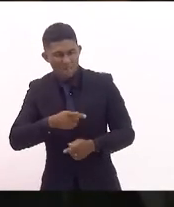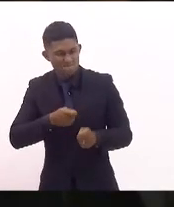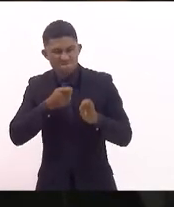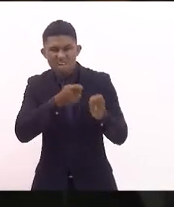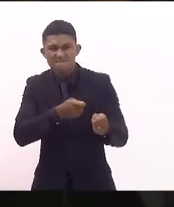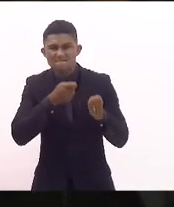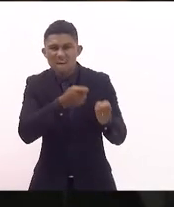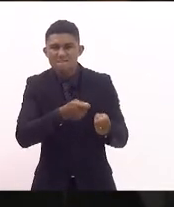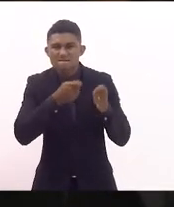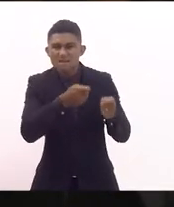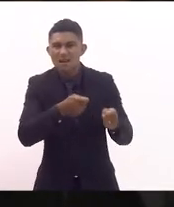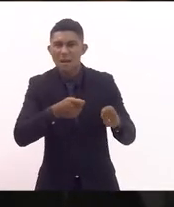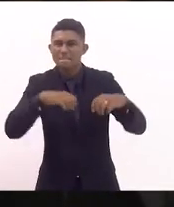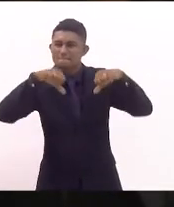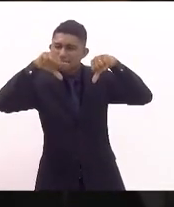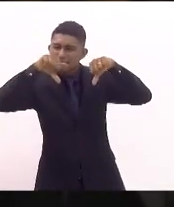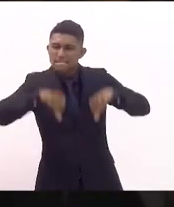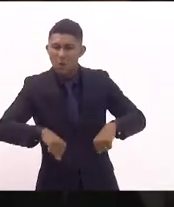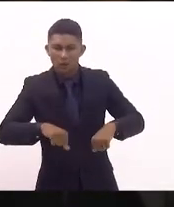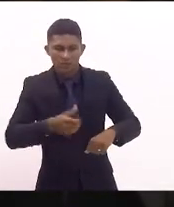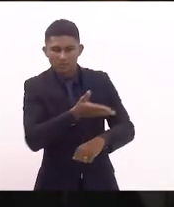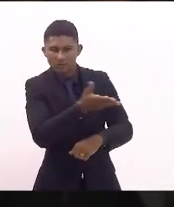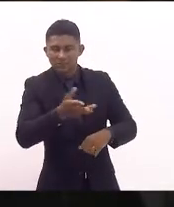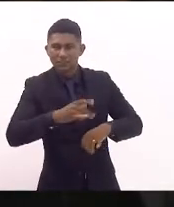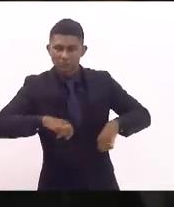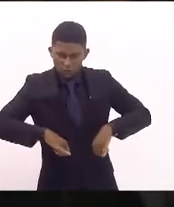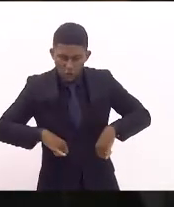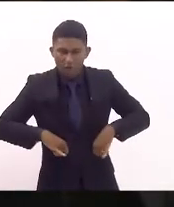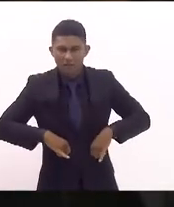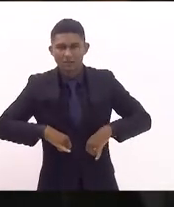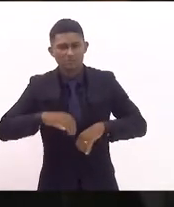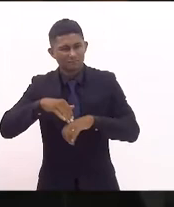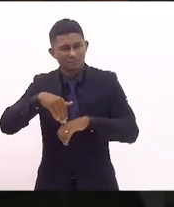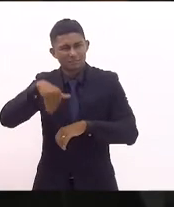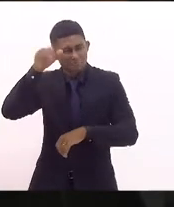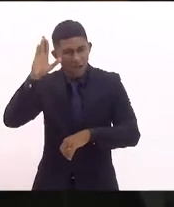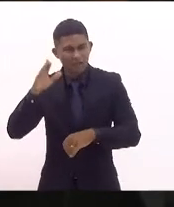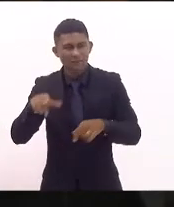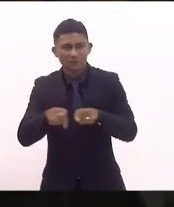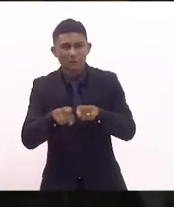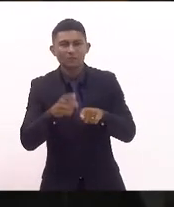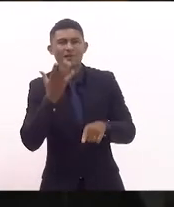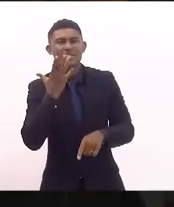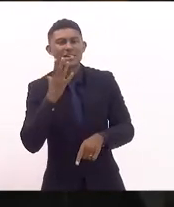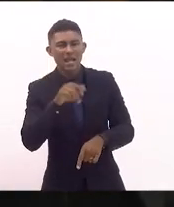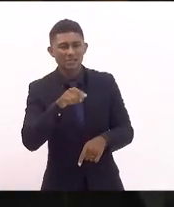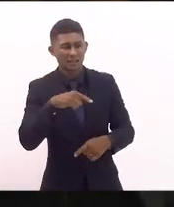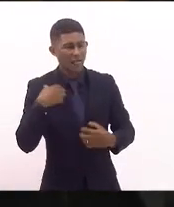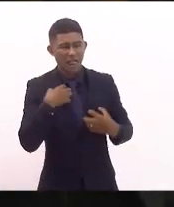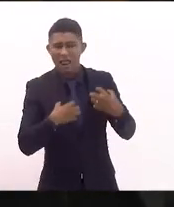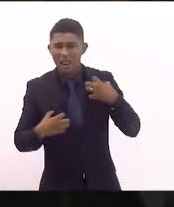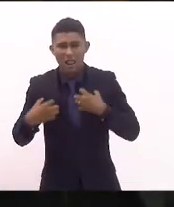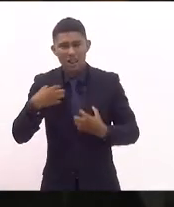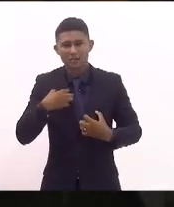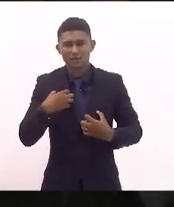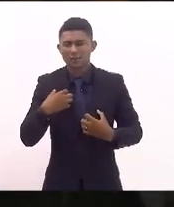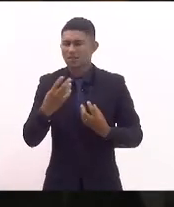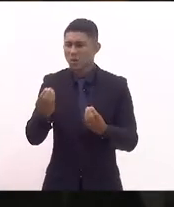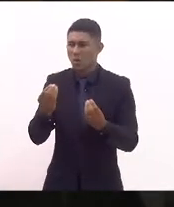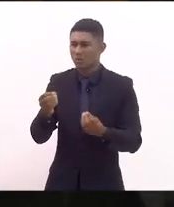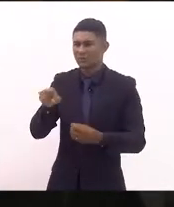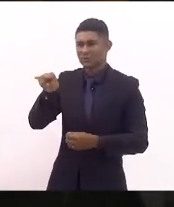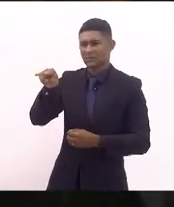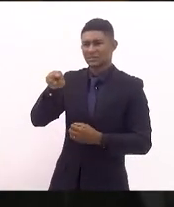tortura para aumentar o sofrimento e o desespero da criança vítima. É muito doloroso,